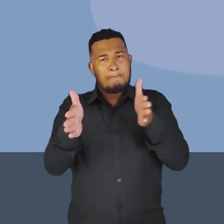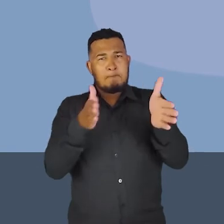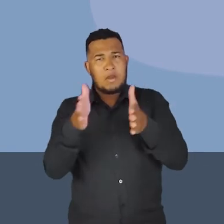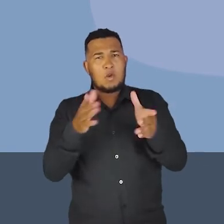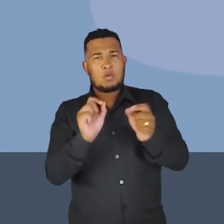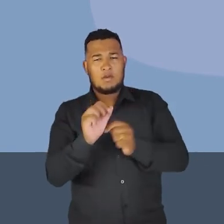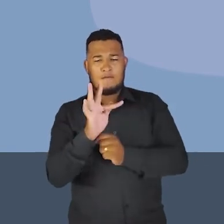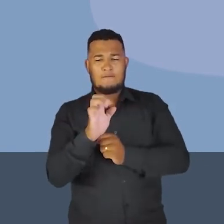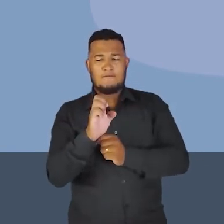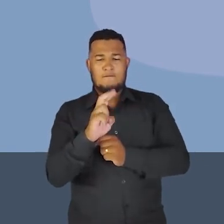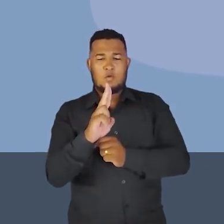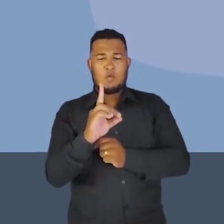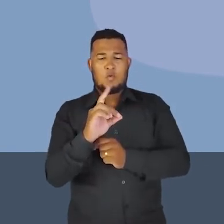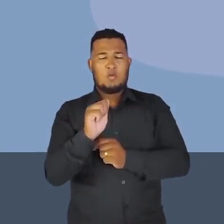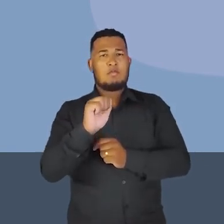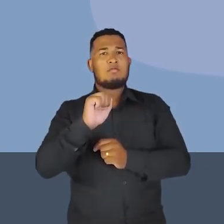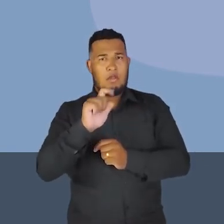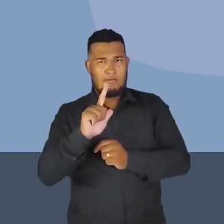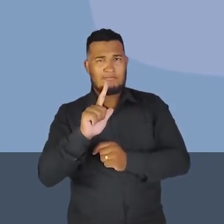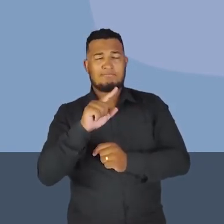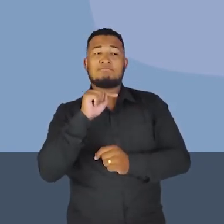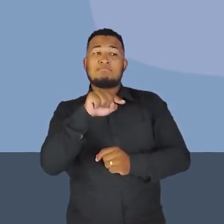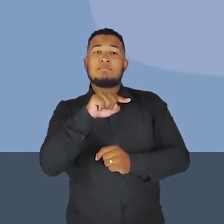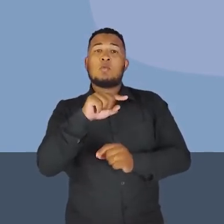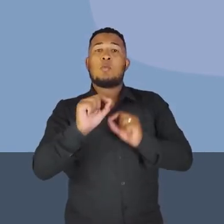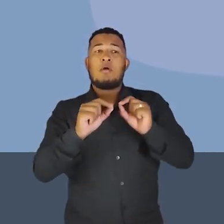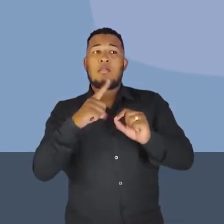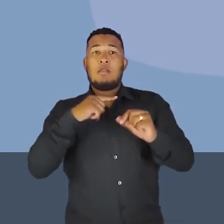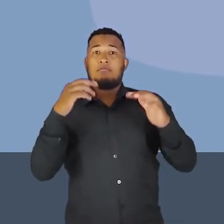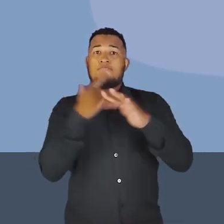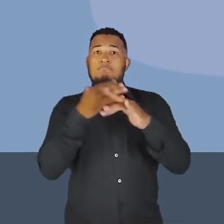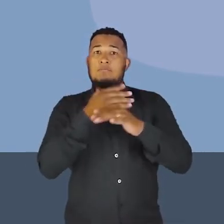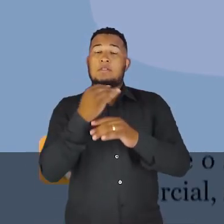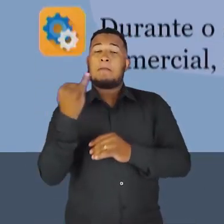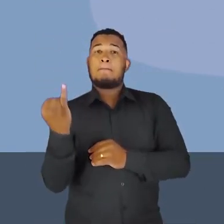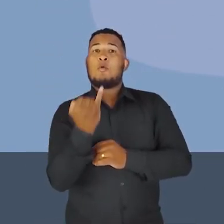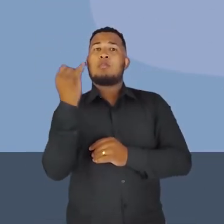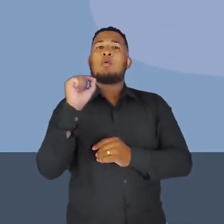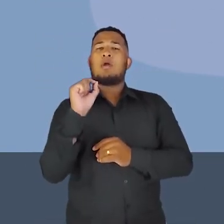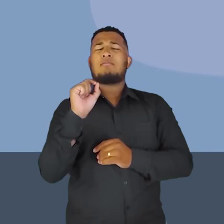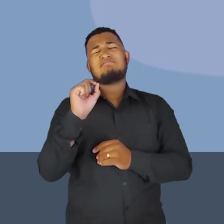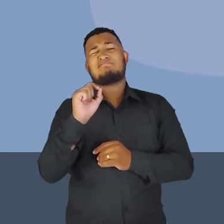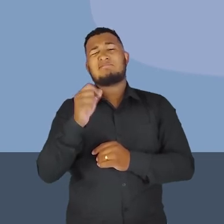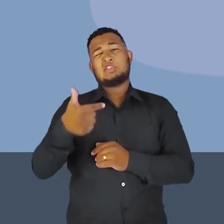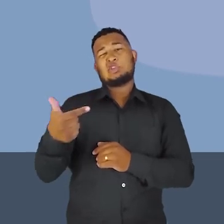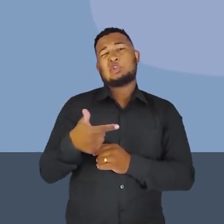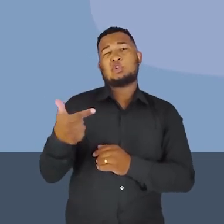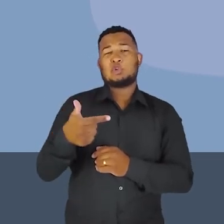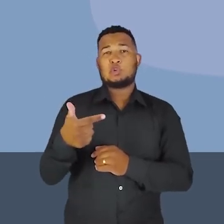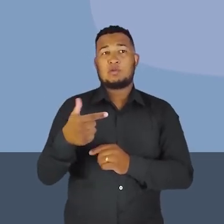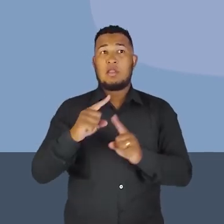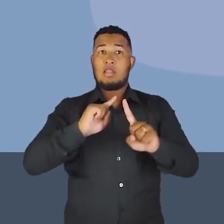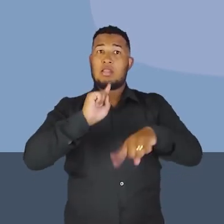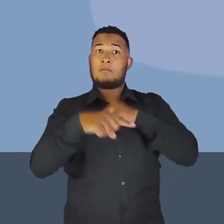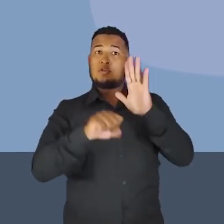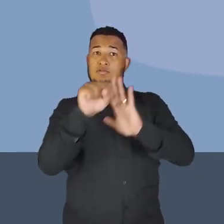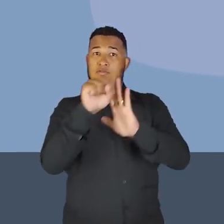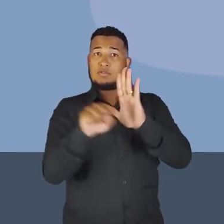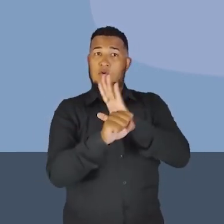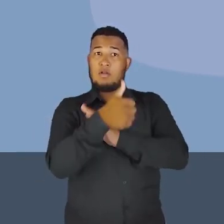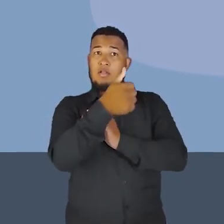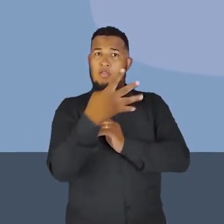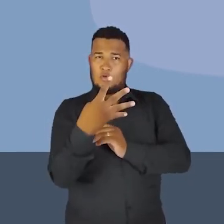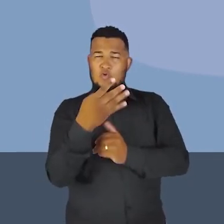séculos V a XV, as cidades tinham importância secundária. Durante o século XIV, então, começou a acontecer